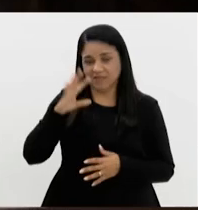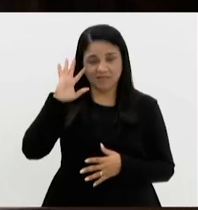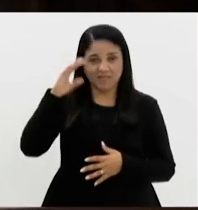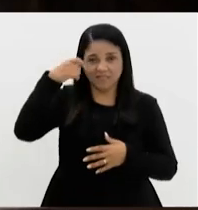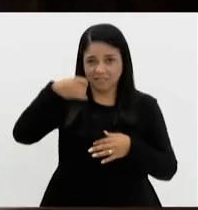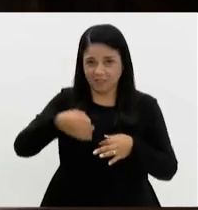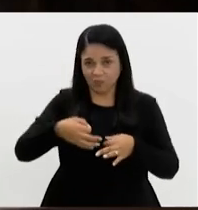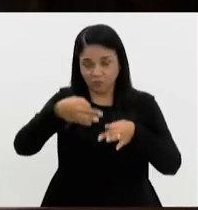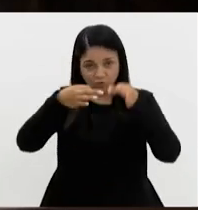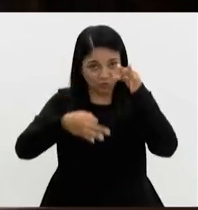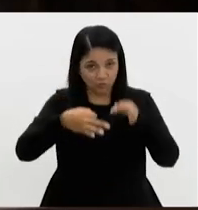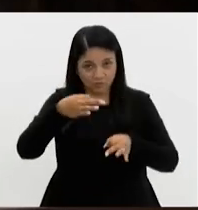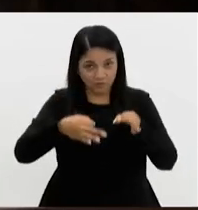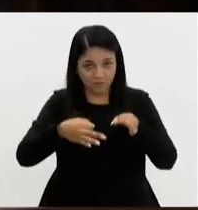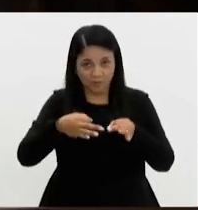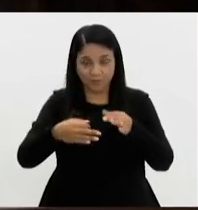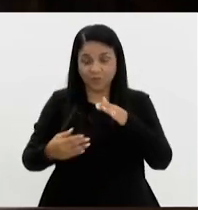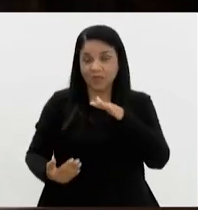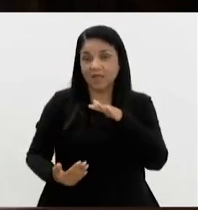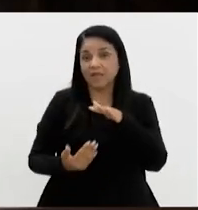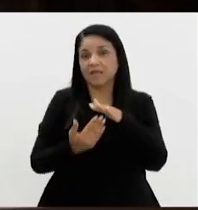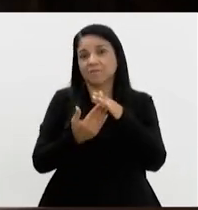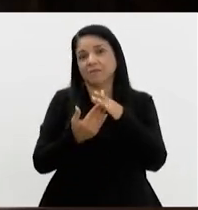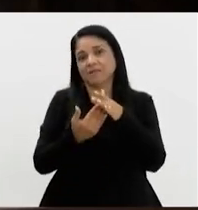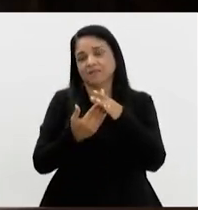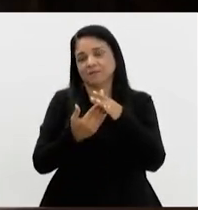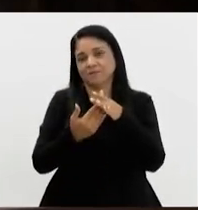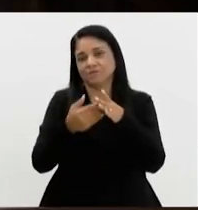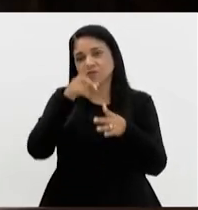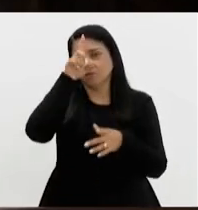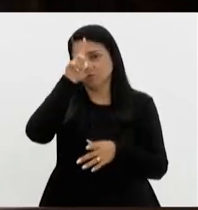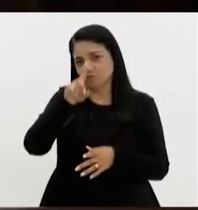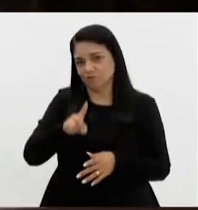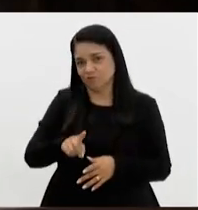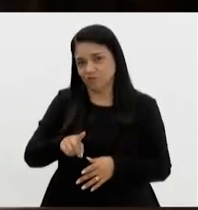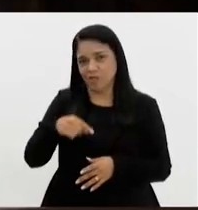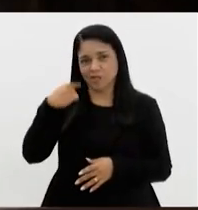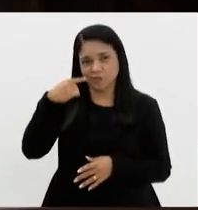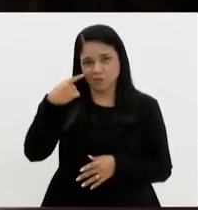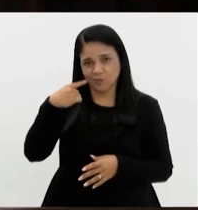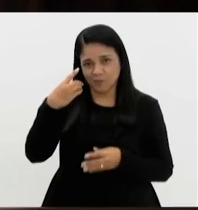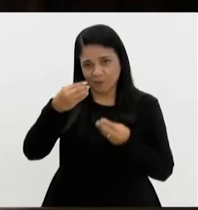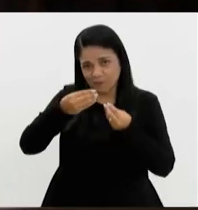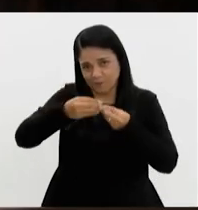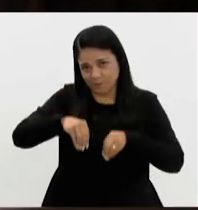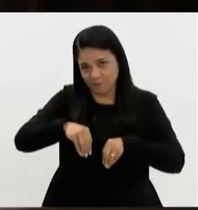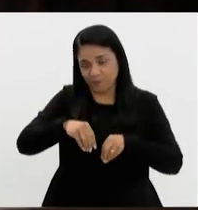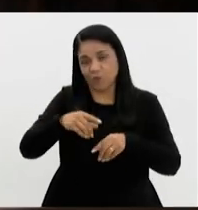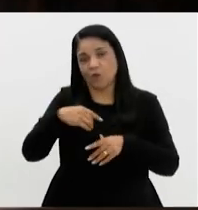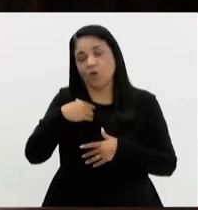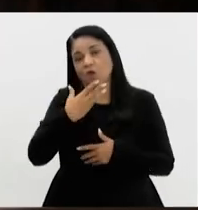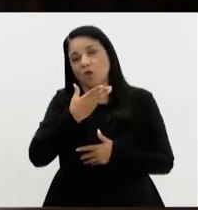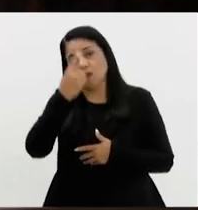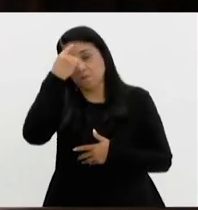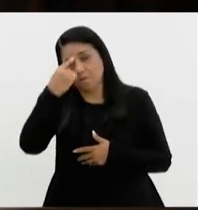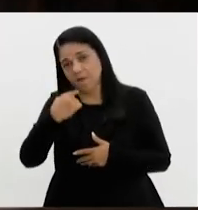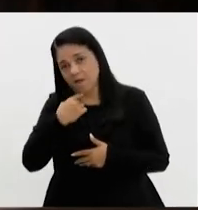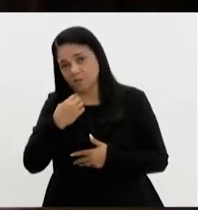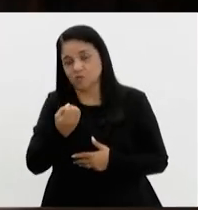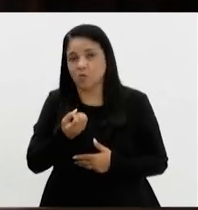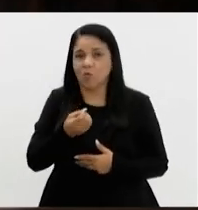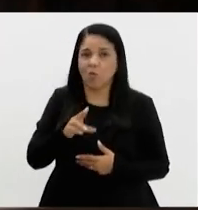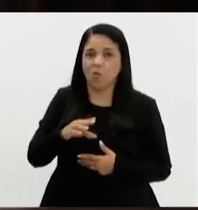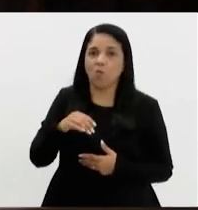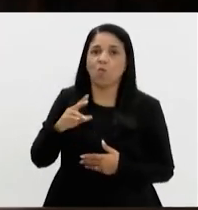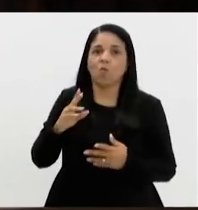isso limita a possibilidade de que o direito fundamental violado seja a imagem seja a honra pior ainda quando se